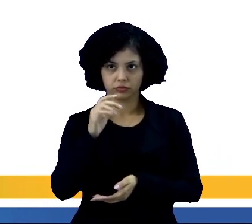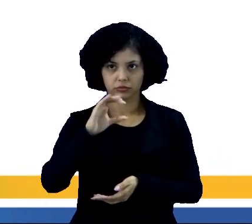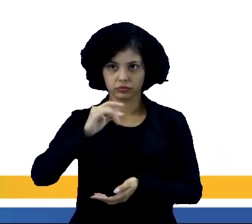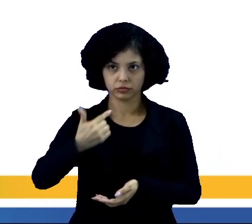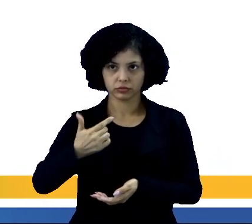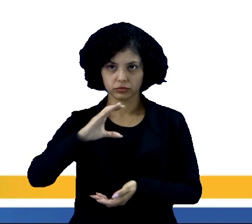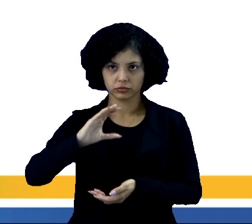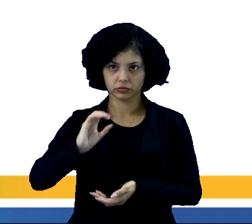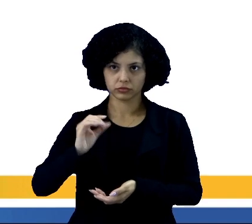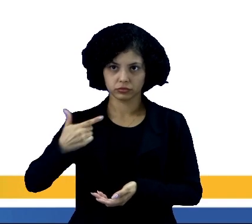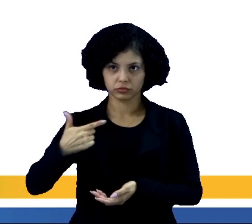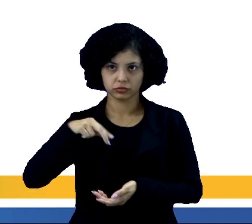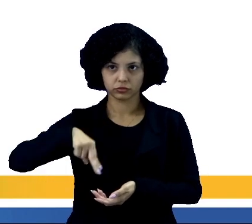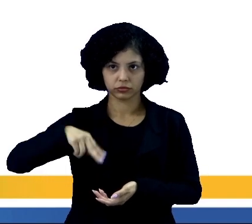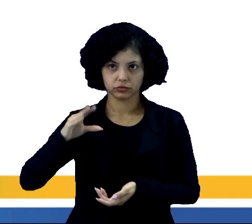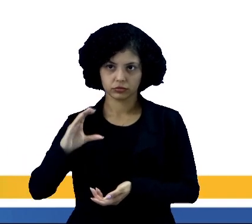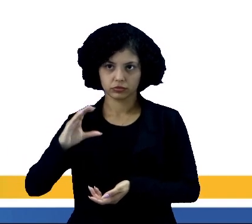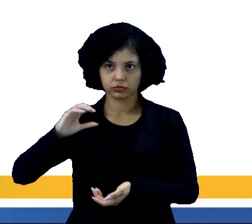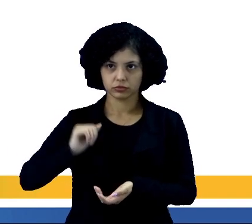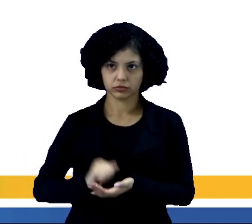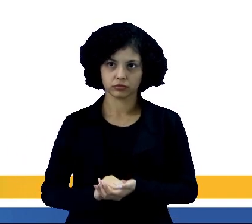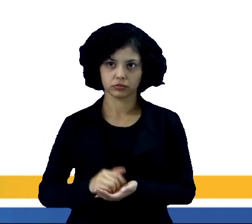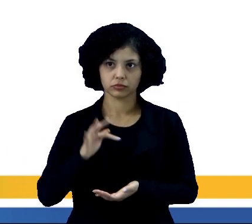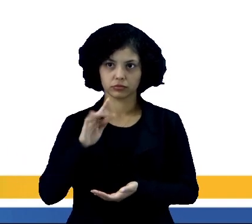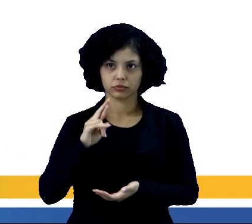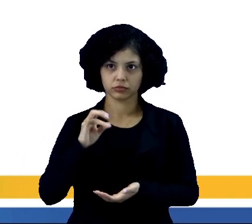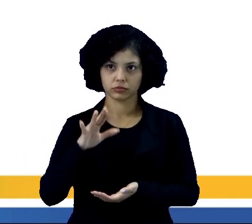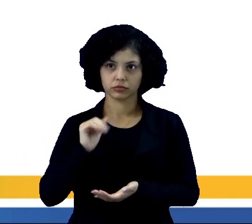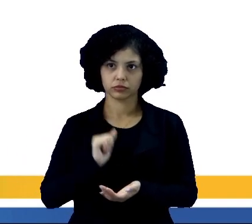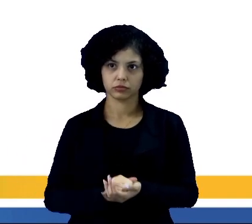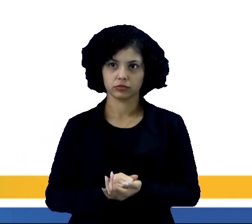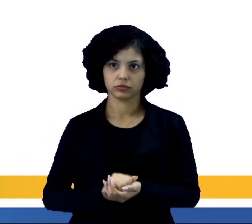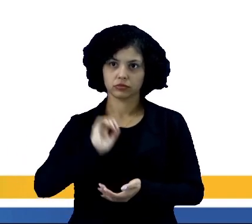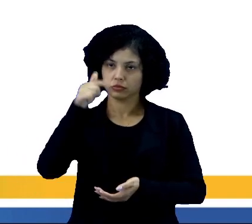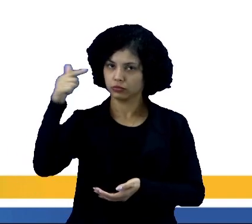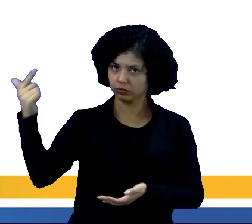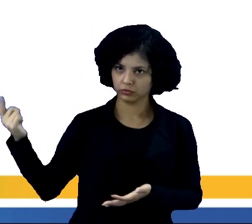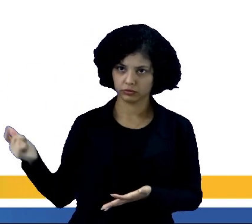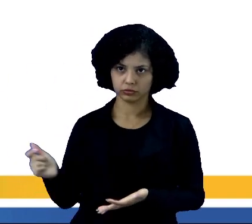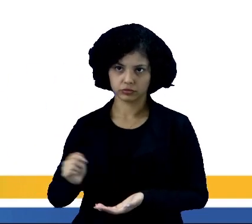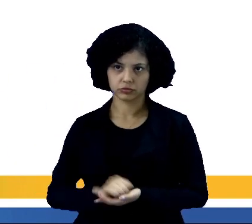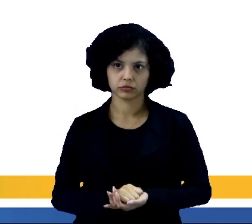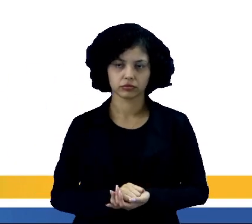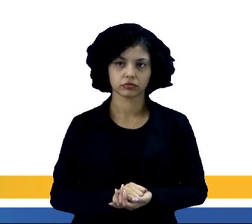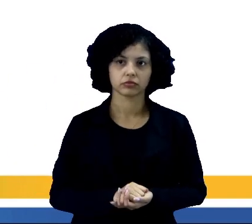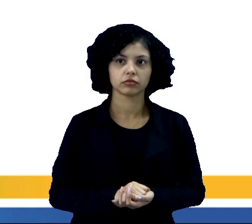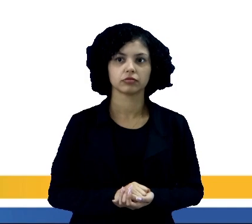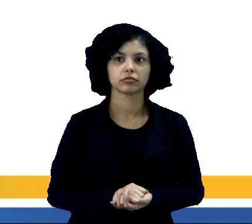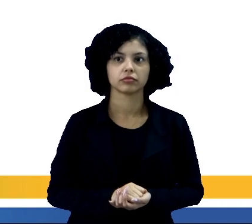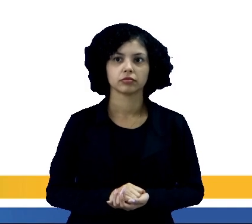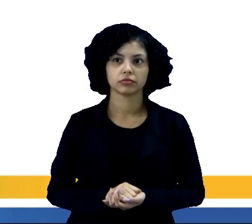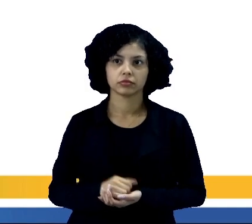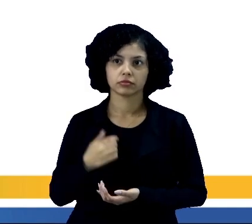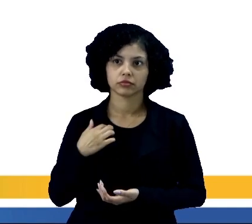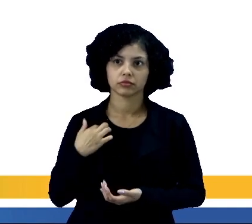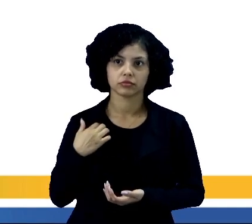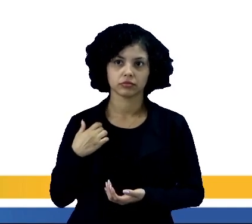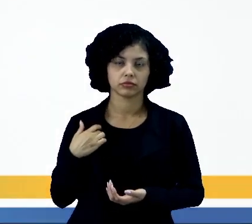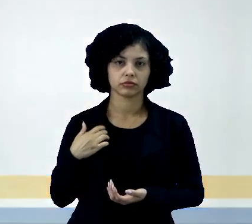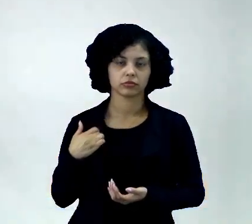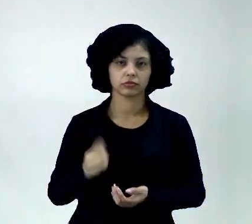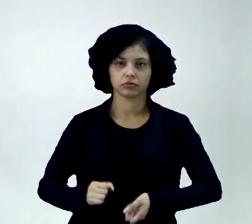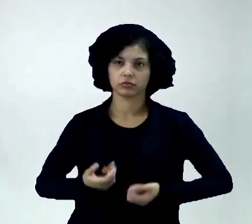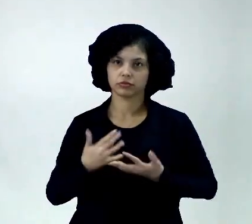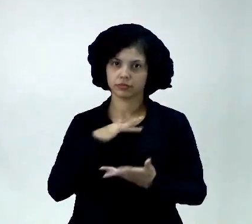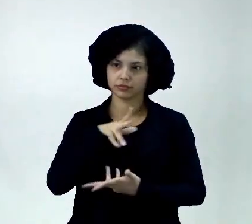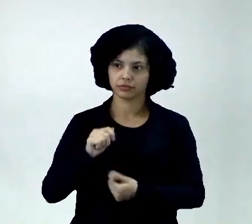hidrogênio, oxigênio, carbono, nitrogênio, fosfato, fósforo, enxofre, sódio, potássio, cloro e tudo que há de